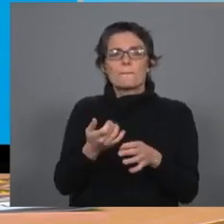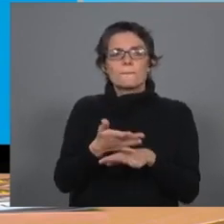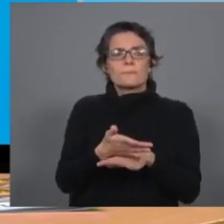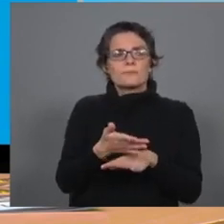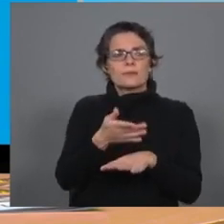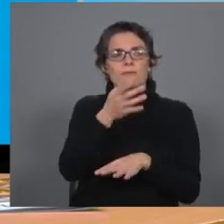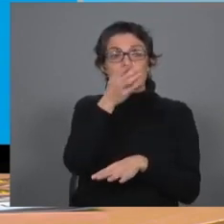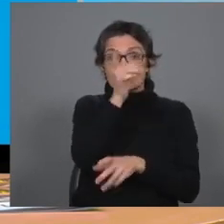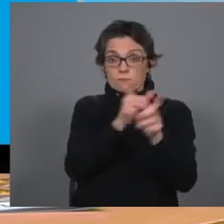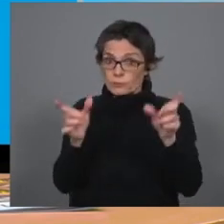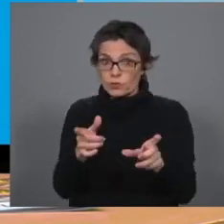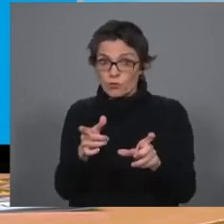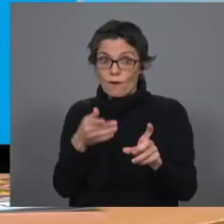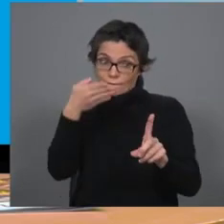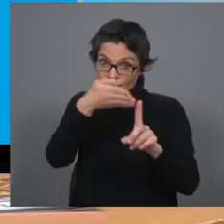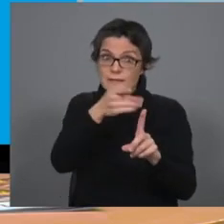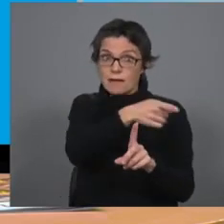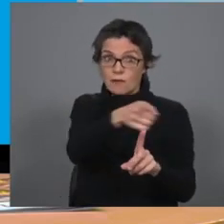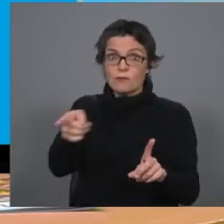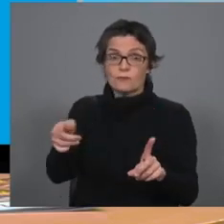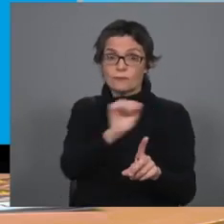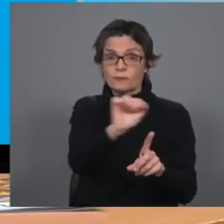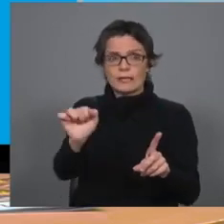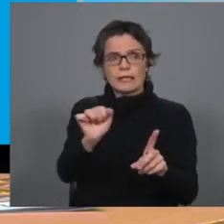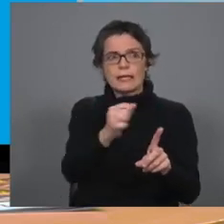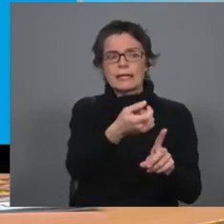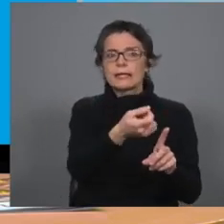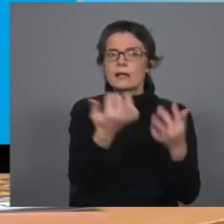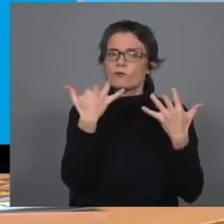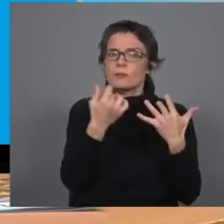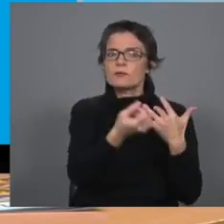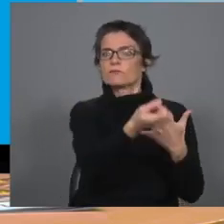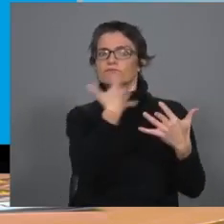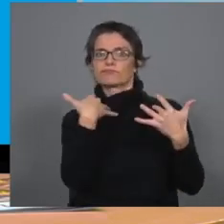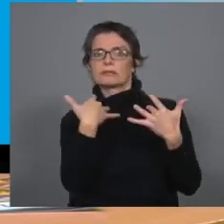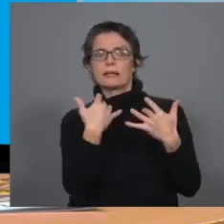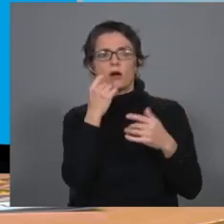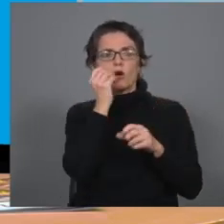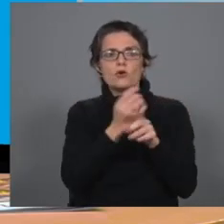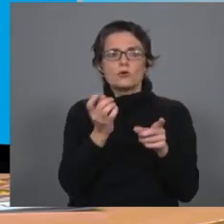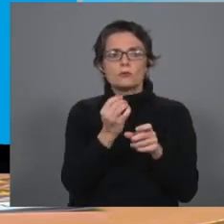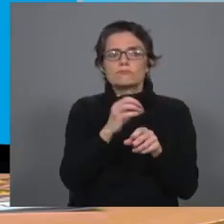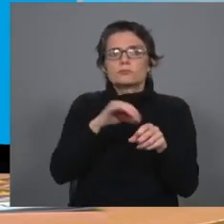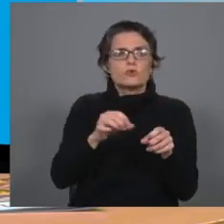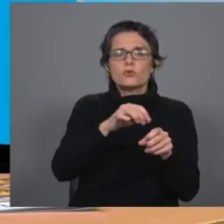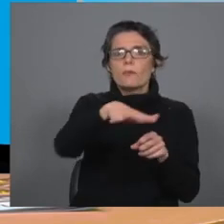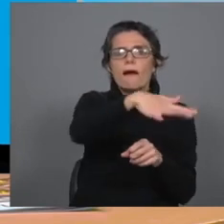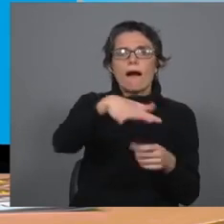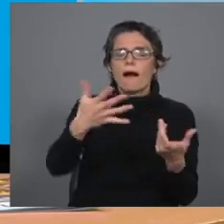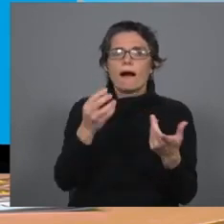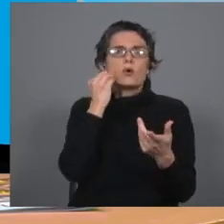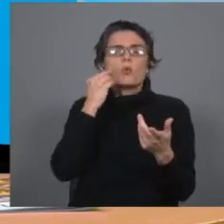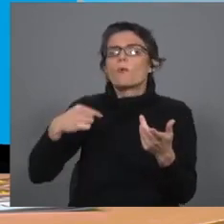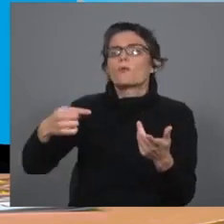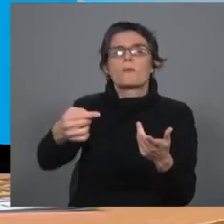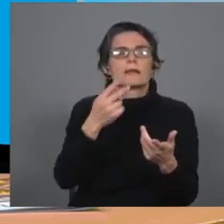pessoa, nos transmitem aquilo que estão vivendo, o testemunho que estão dando, as riquezas, as alegrias,